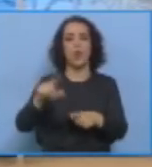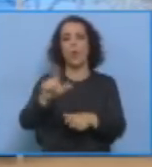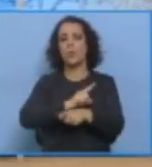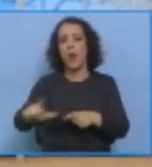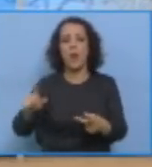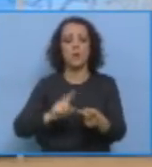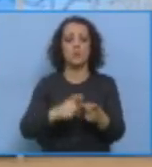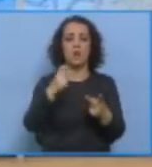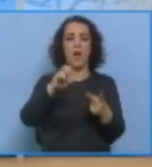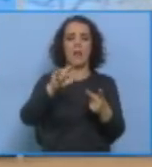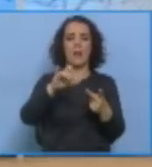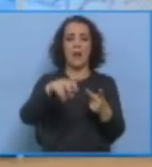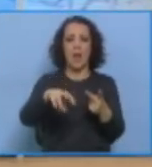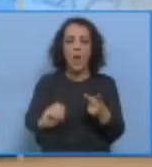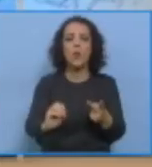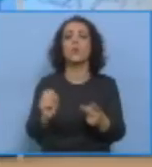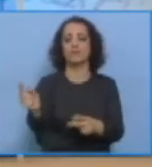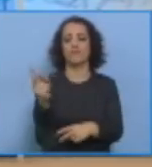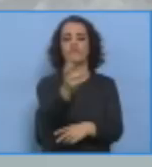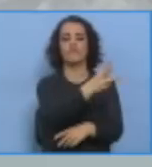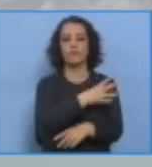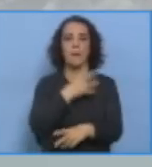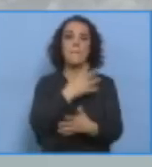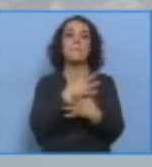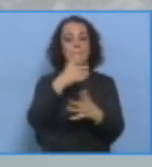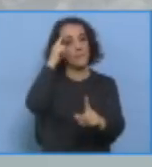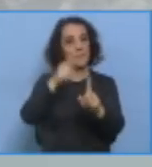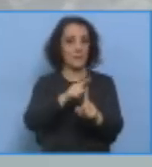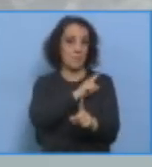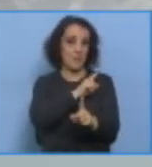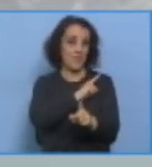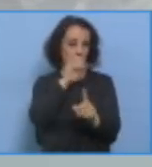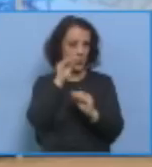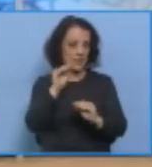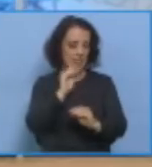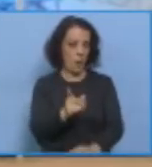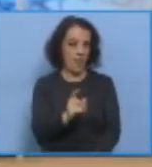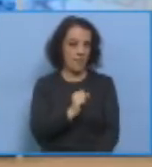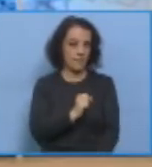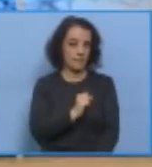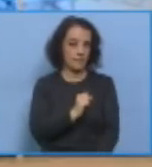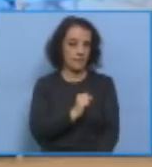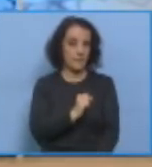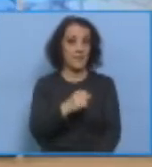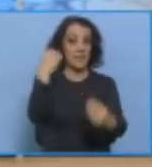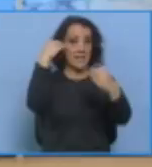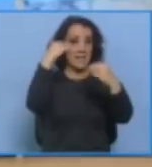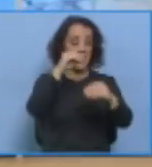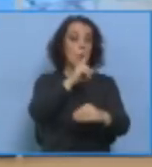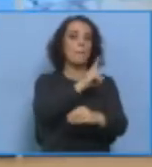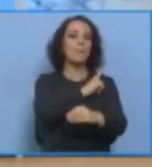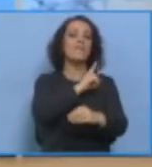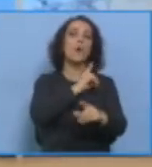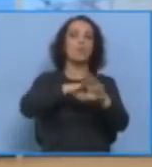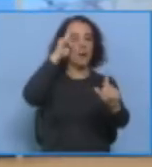anglicanos, presentes connosco. Aí a procura é sobretudo do ensino privado que está em causa? É do ensino privado, não pelo